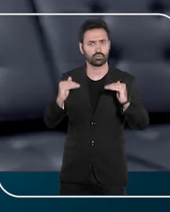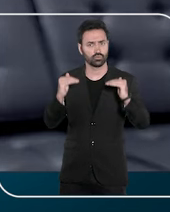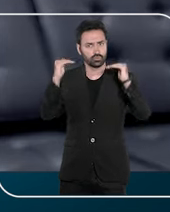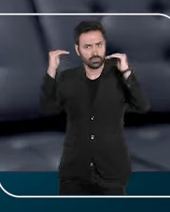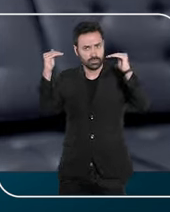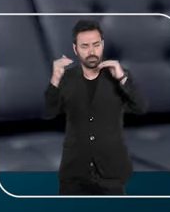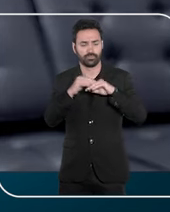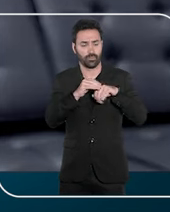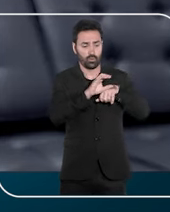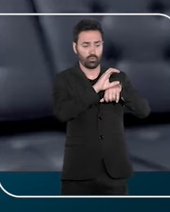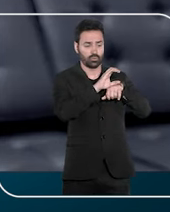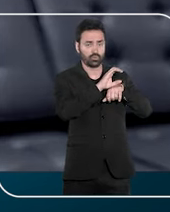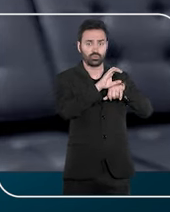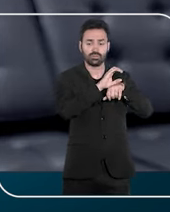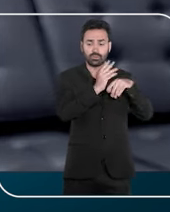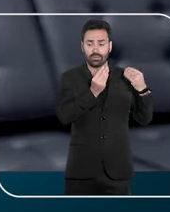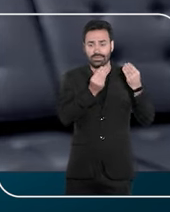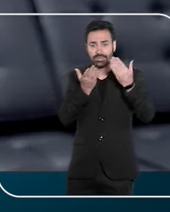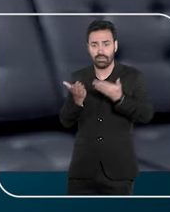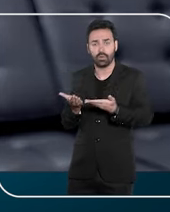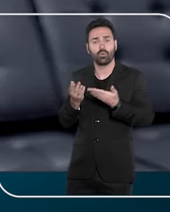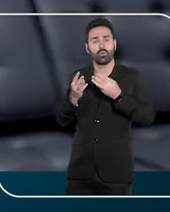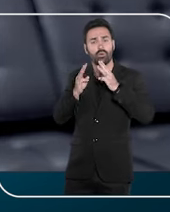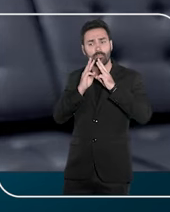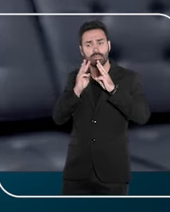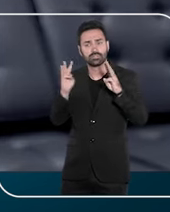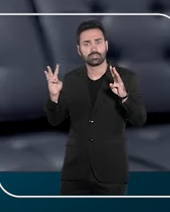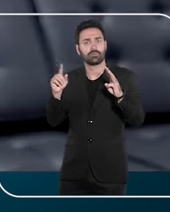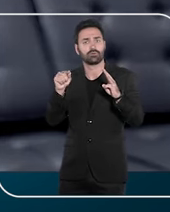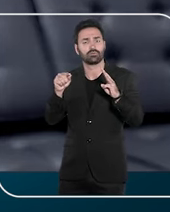de intérprete do direito objetivo federal,